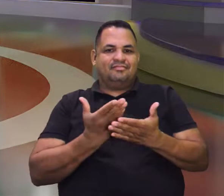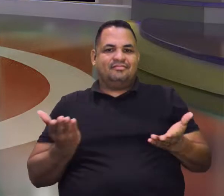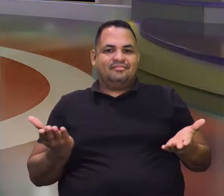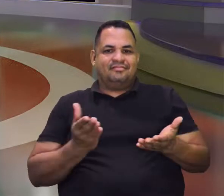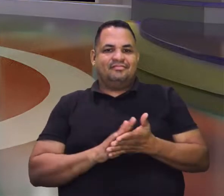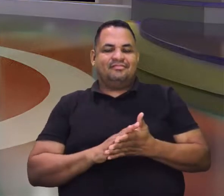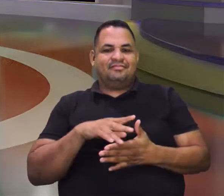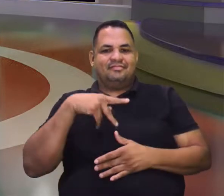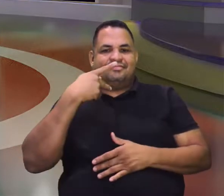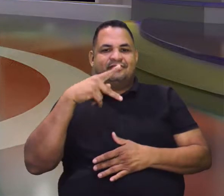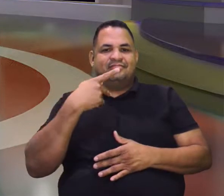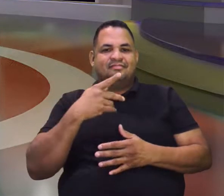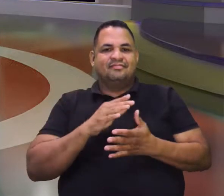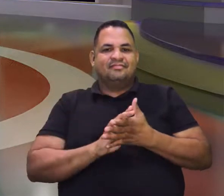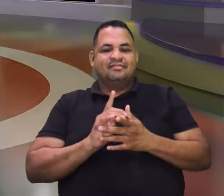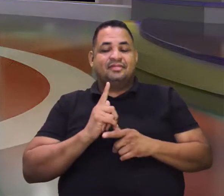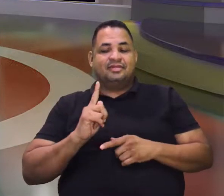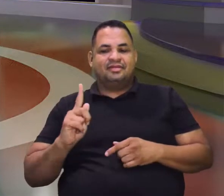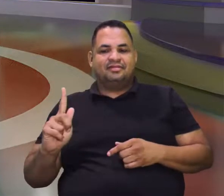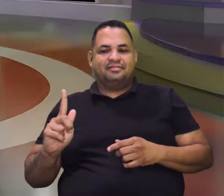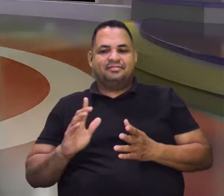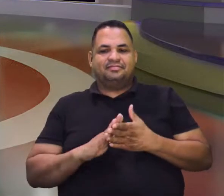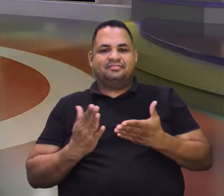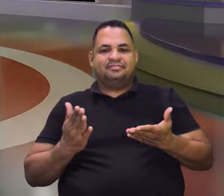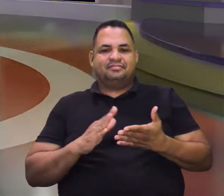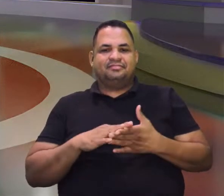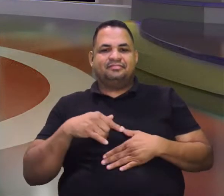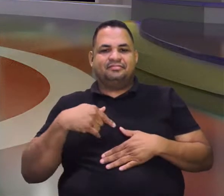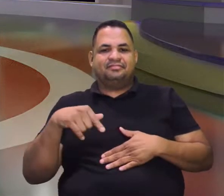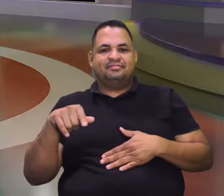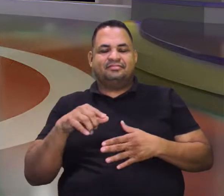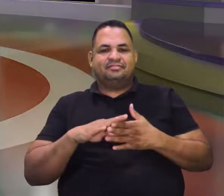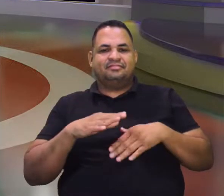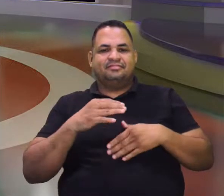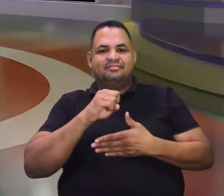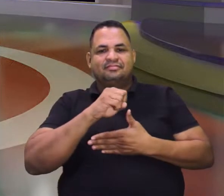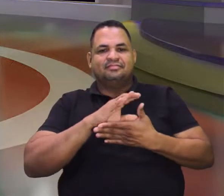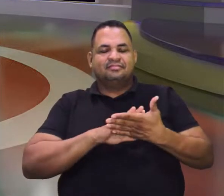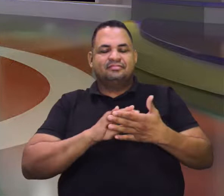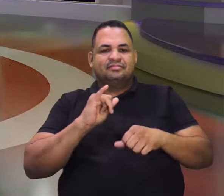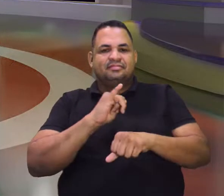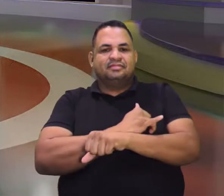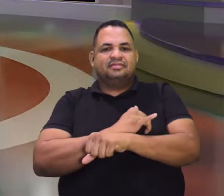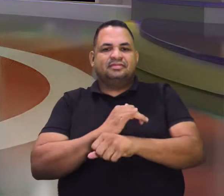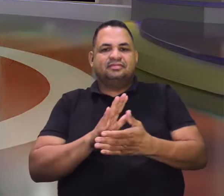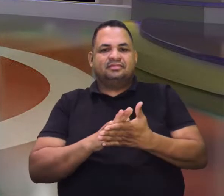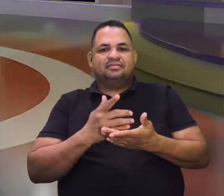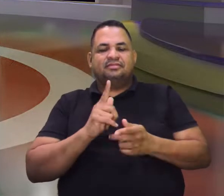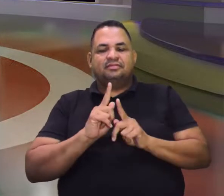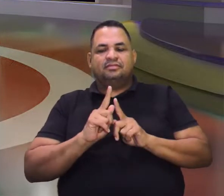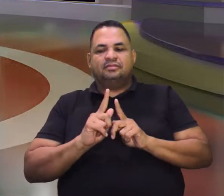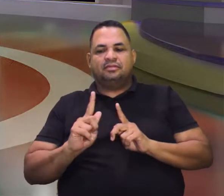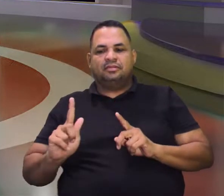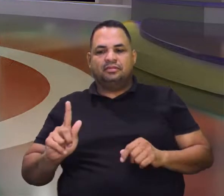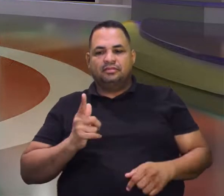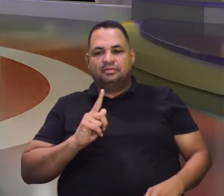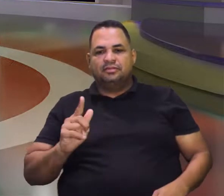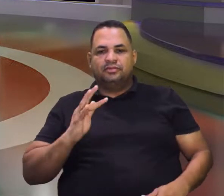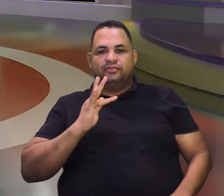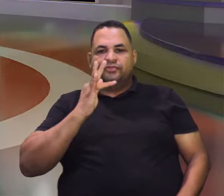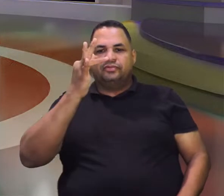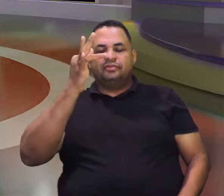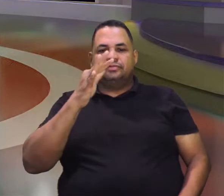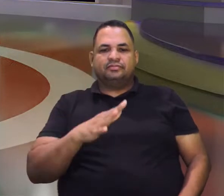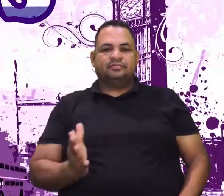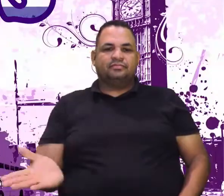nossa aula hoje vai falar sobre gramática. Eu adoro gramática, a gente vai sair um pouco da questão da estratégia de leitura e hoje a gente vai ver sobre o quê?